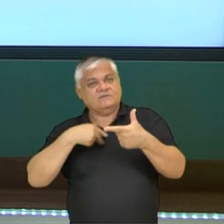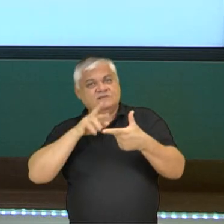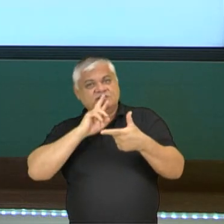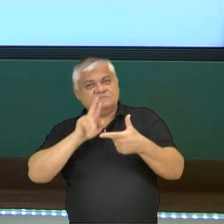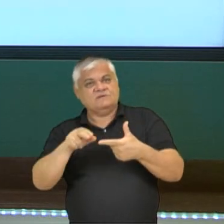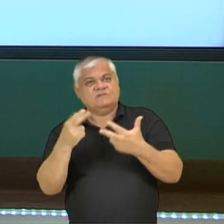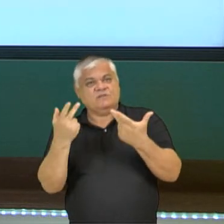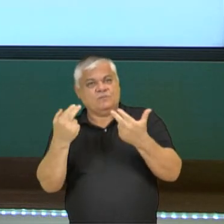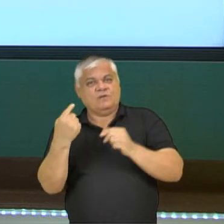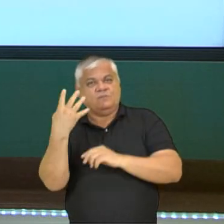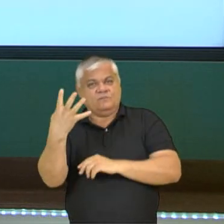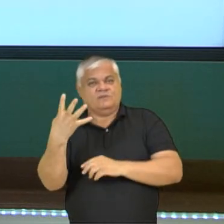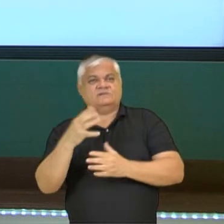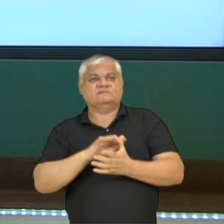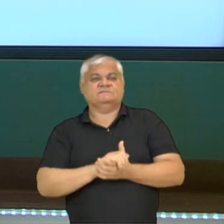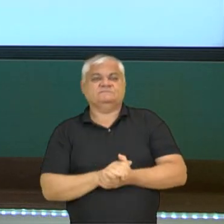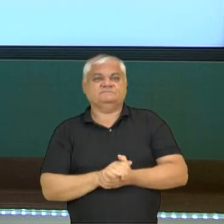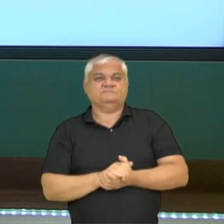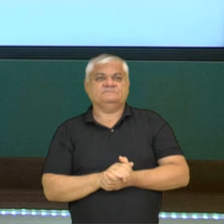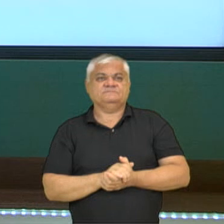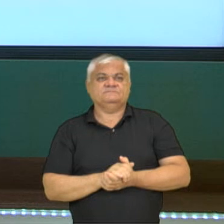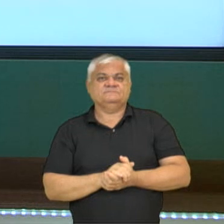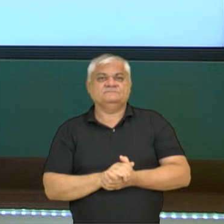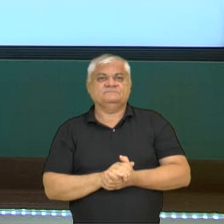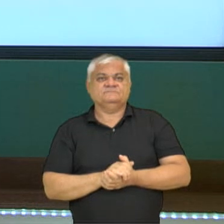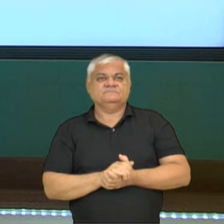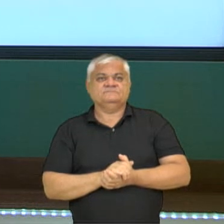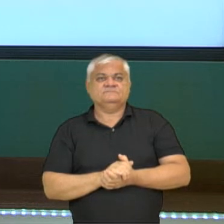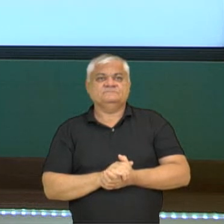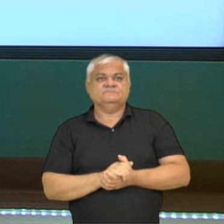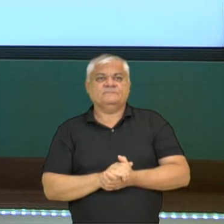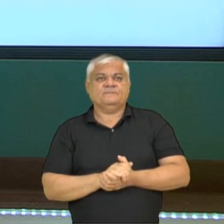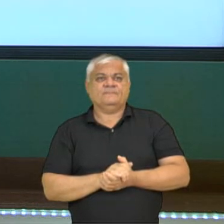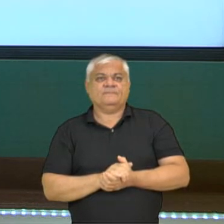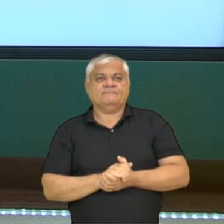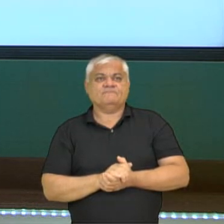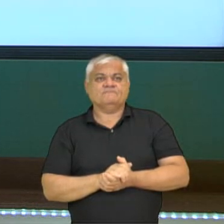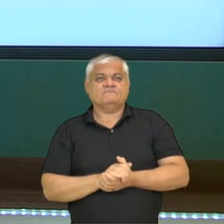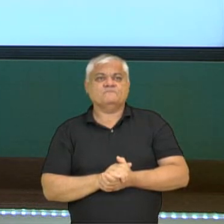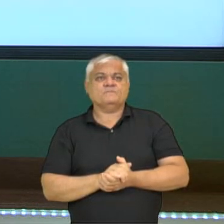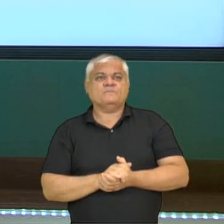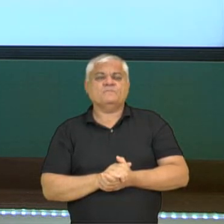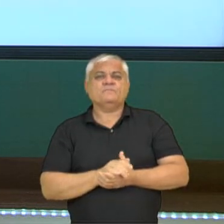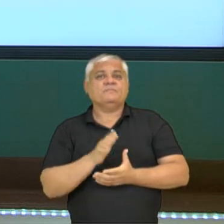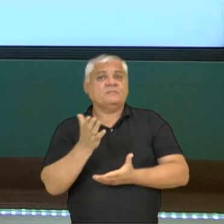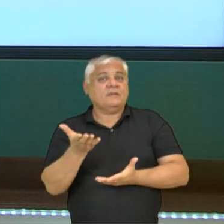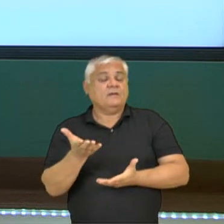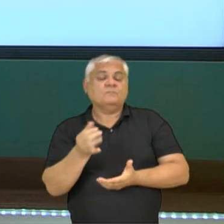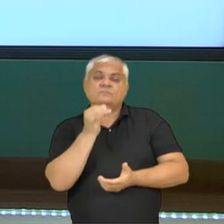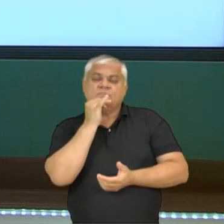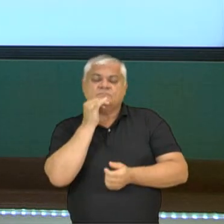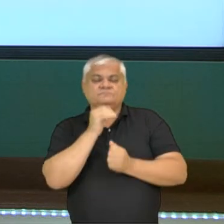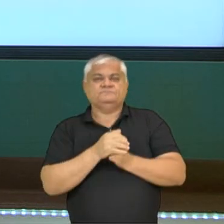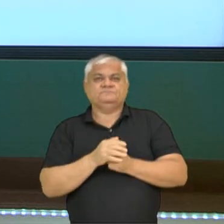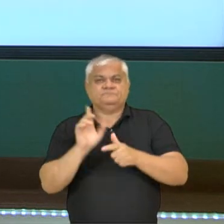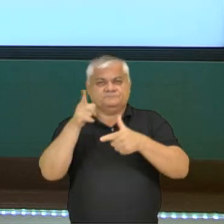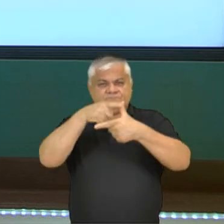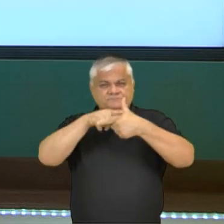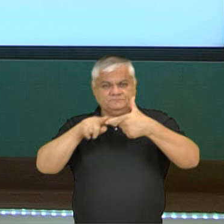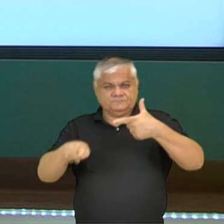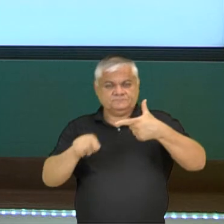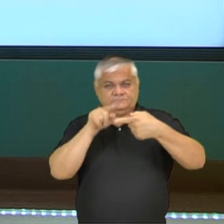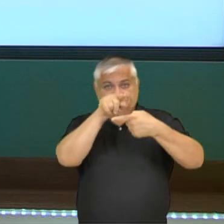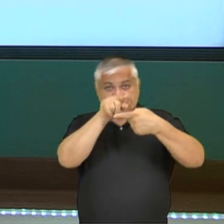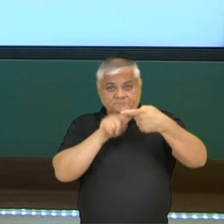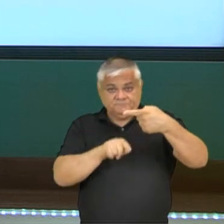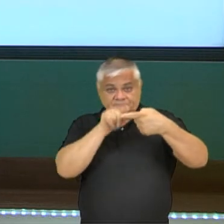resultado igual a 4, ok? Então, vamos lá. Nós, ao dividir frações, é